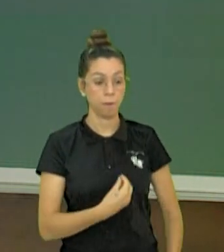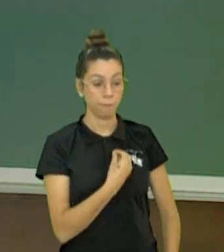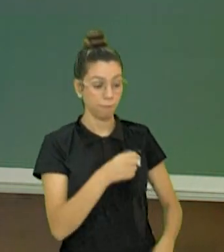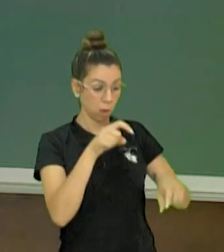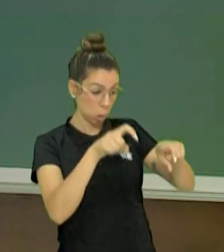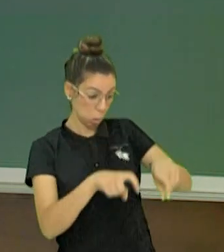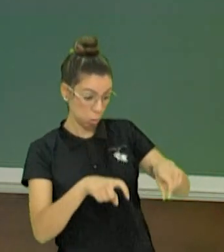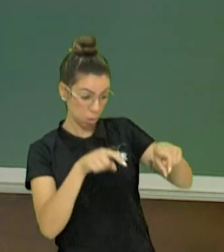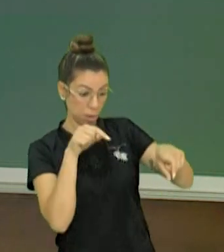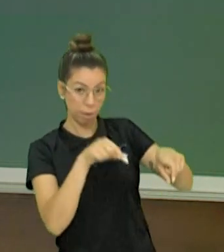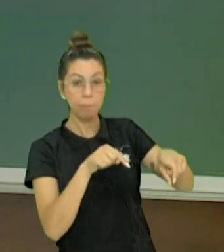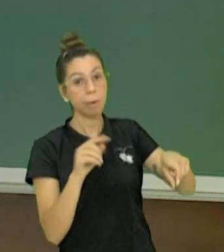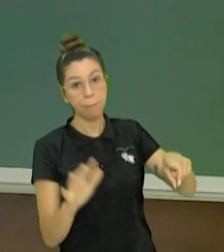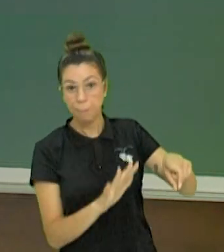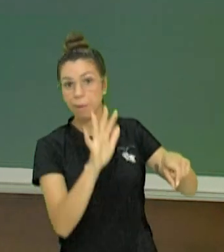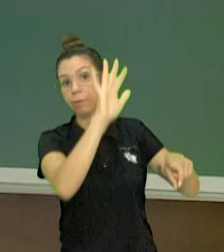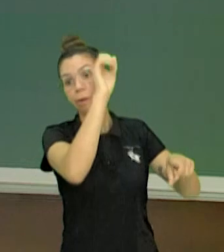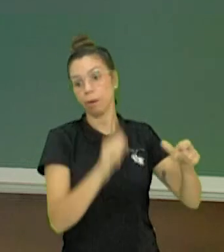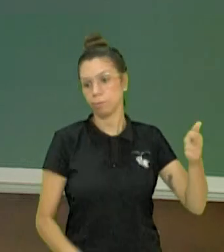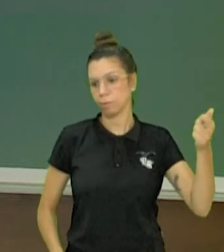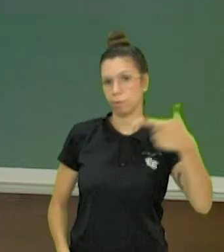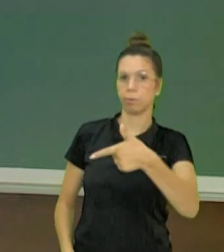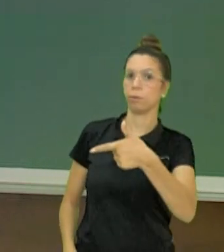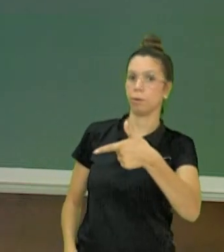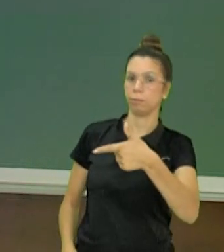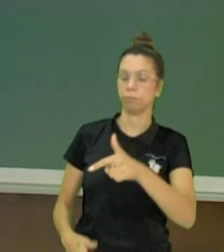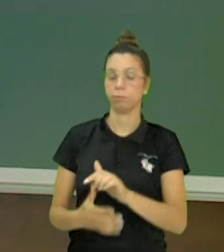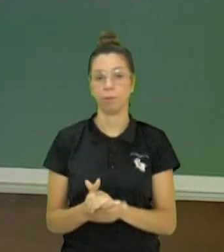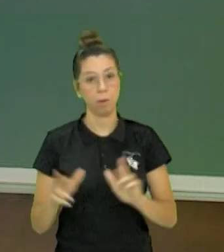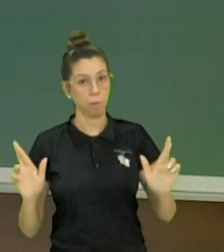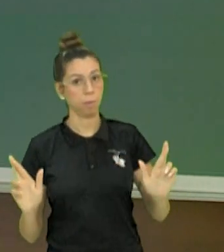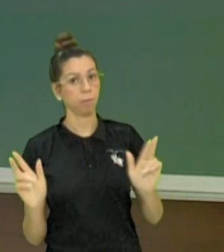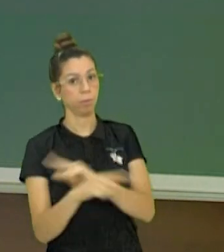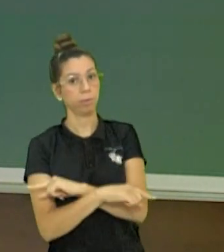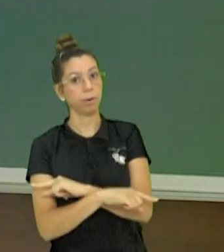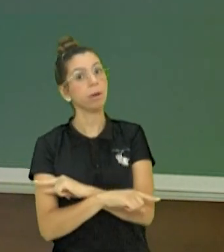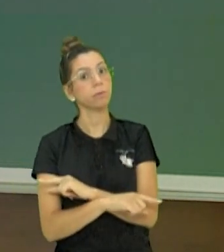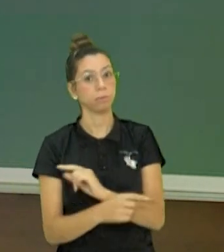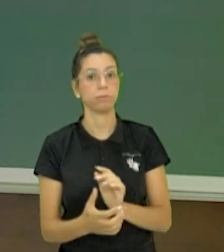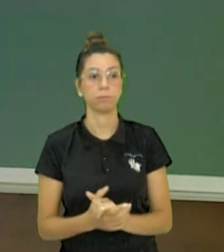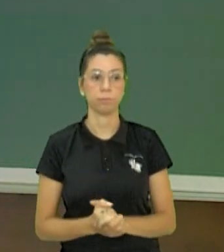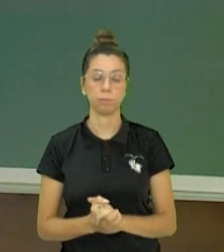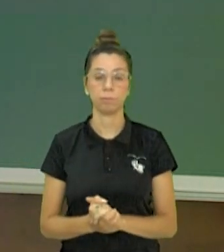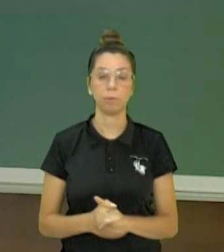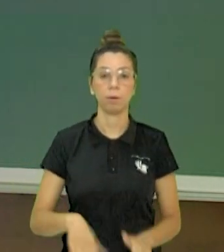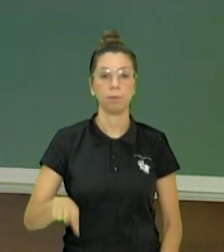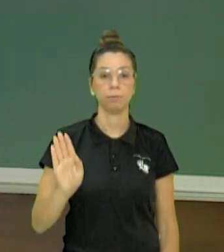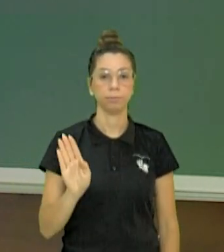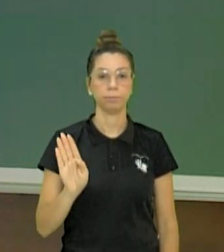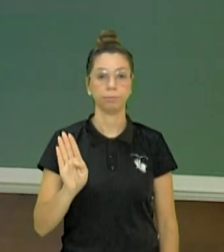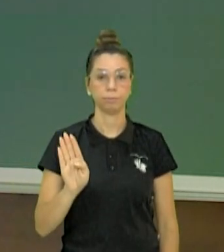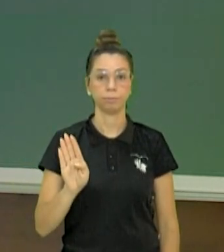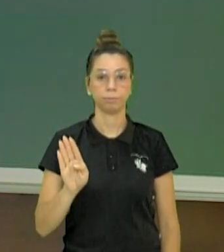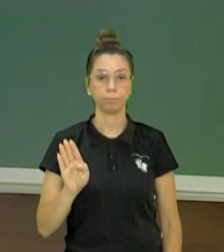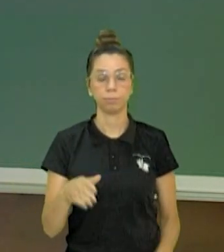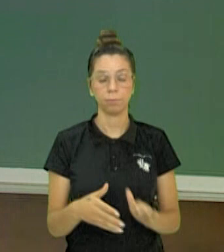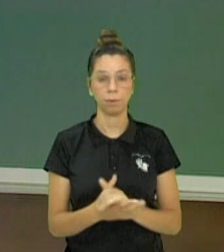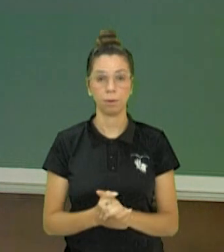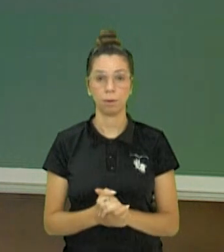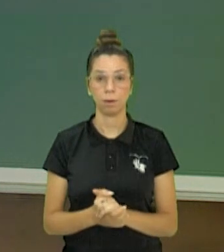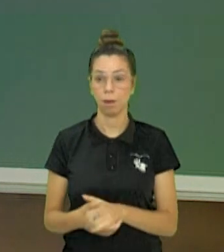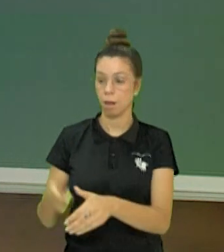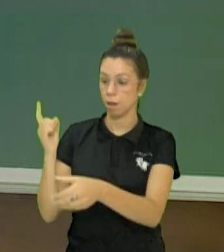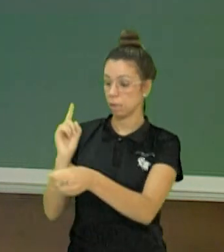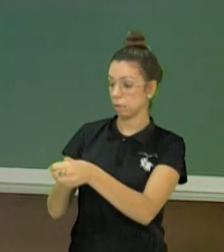cidade. Seria o contrário, né, pessoal? B, the city has more opportunities than the country. A cidade